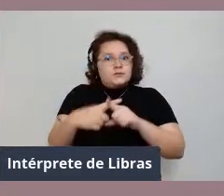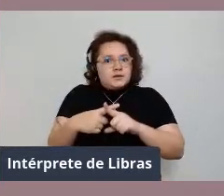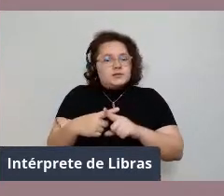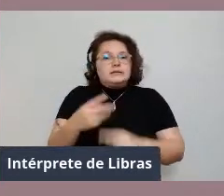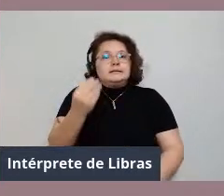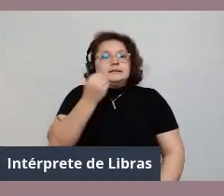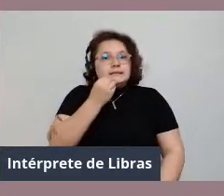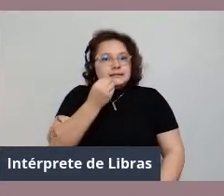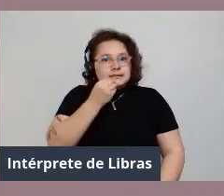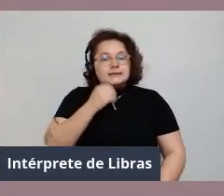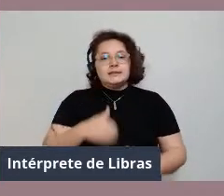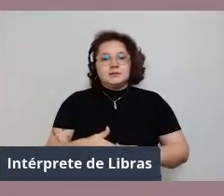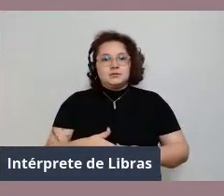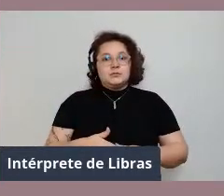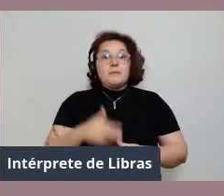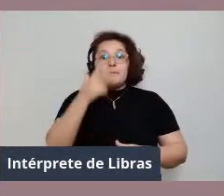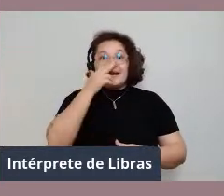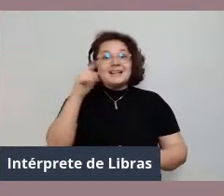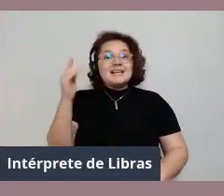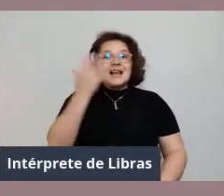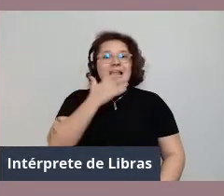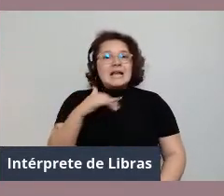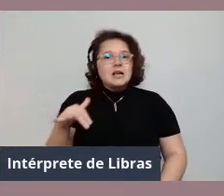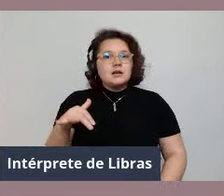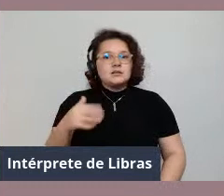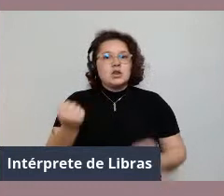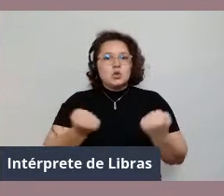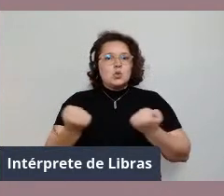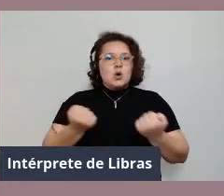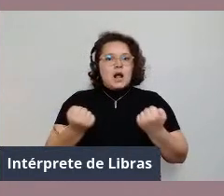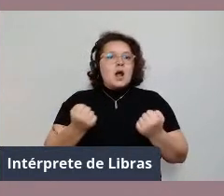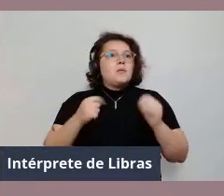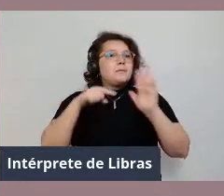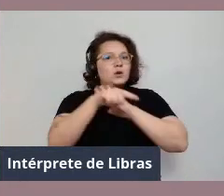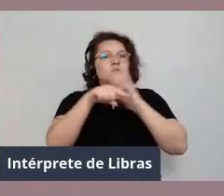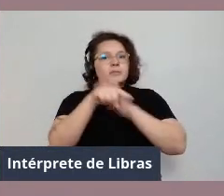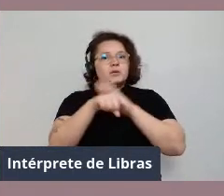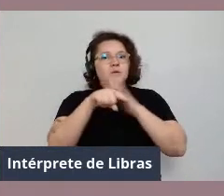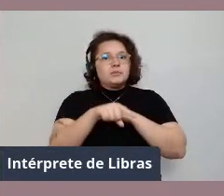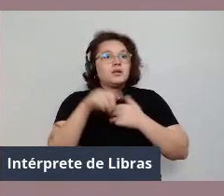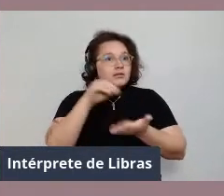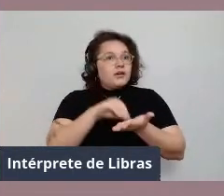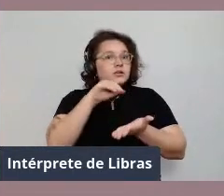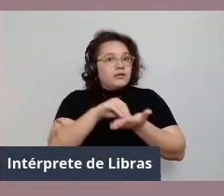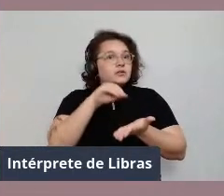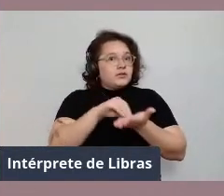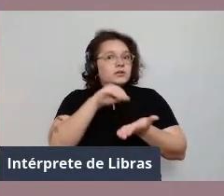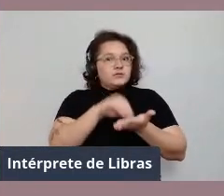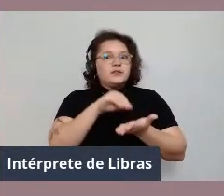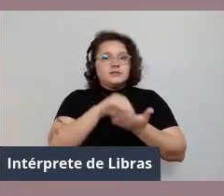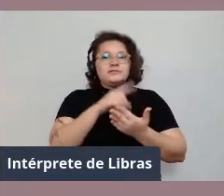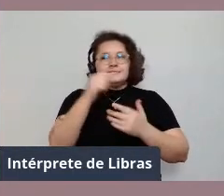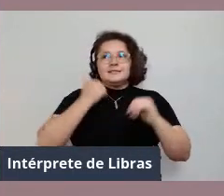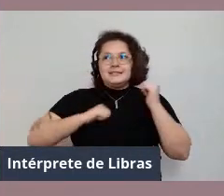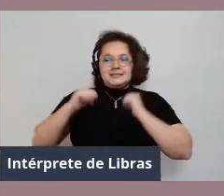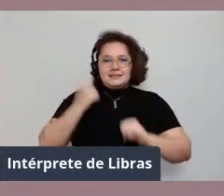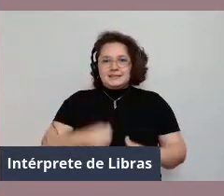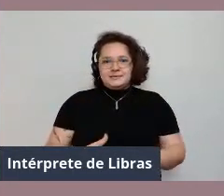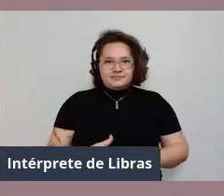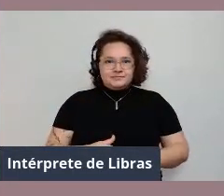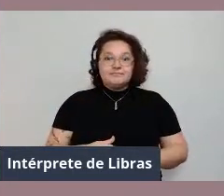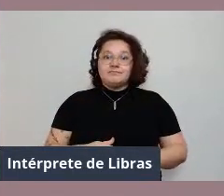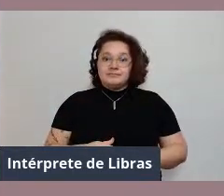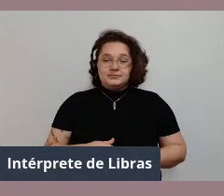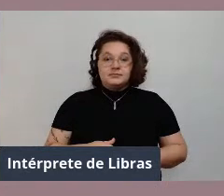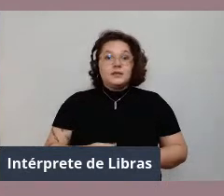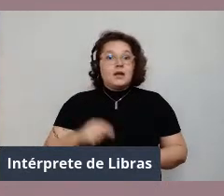Como uma criança que em viagem de automóvel fica toda hora perguntando se falta muito para chegar ao destino. Evidentemente,